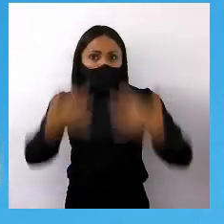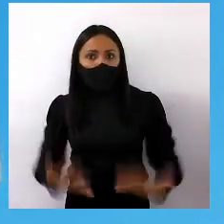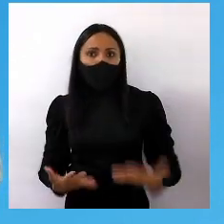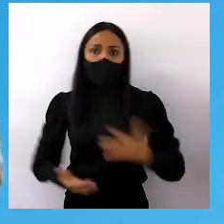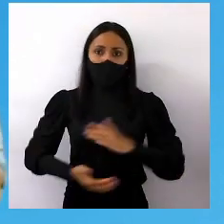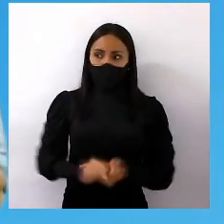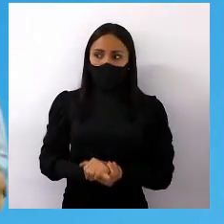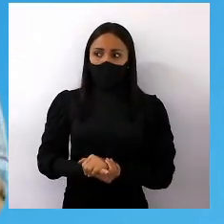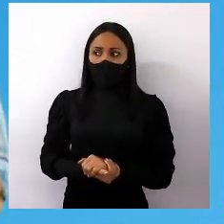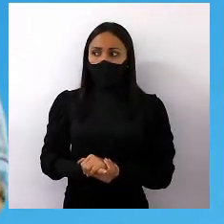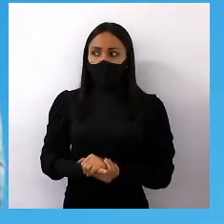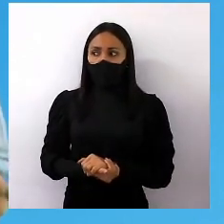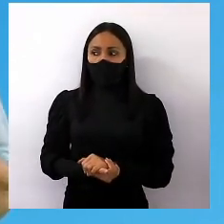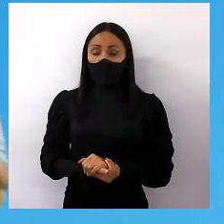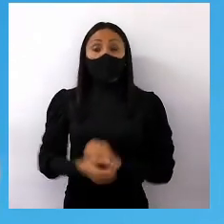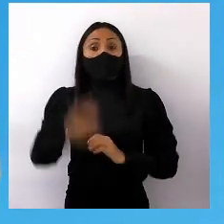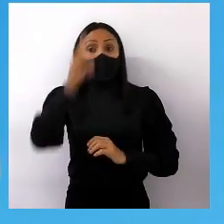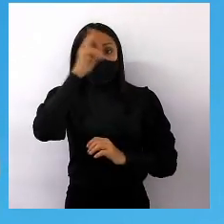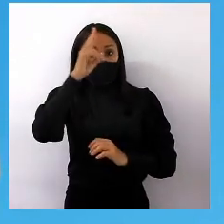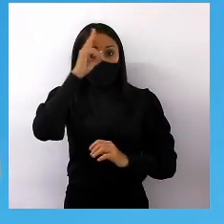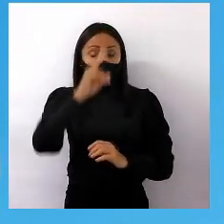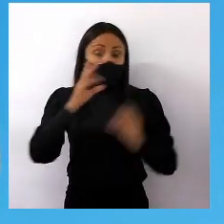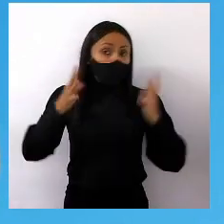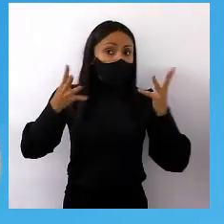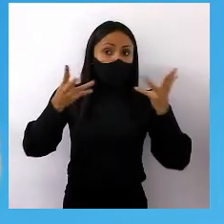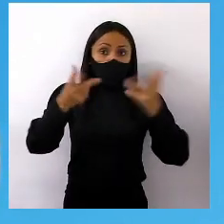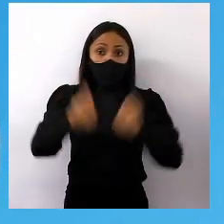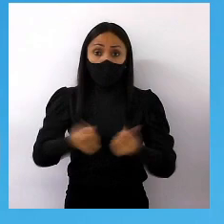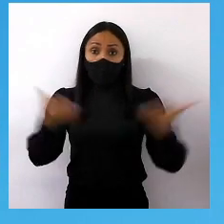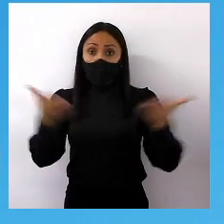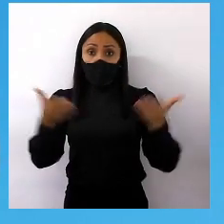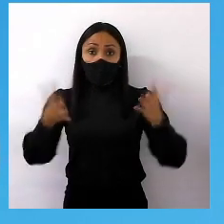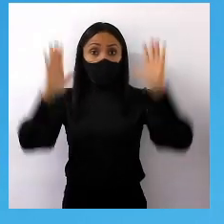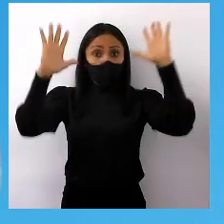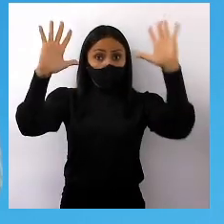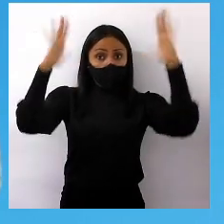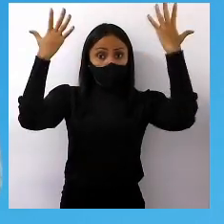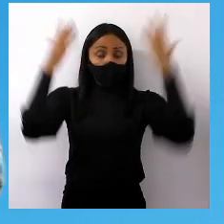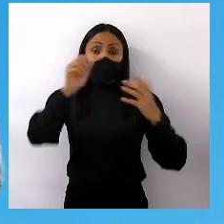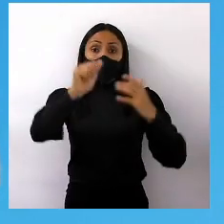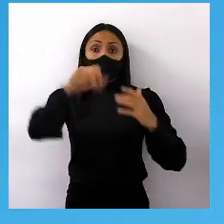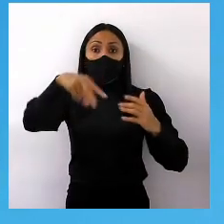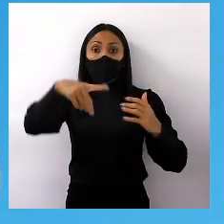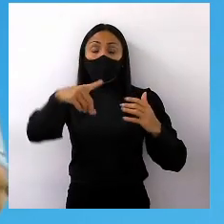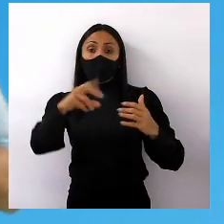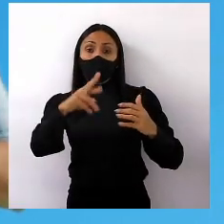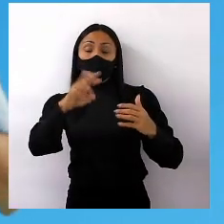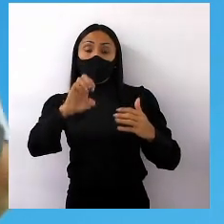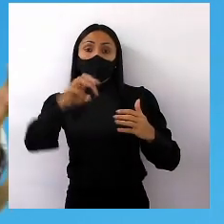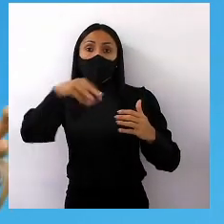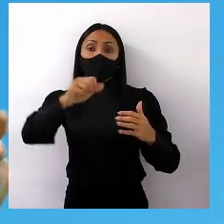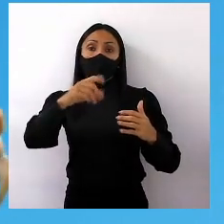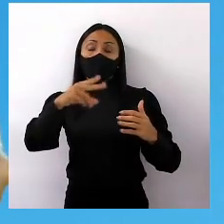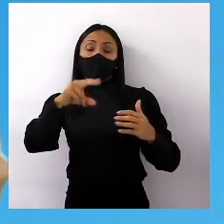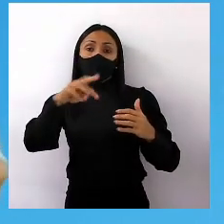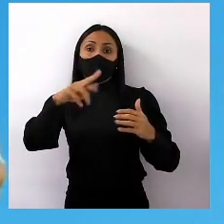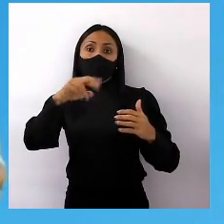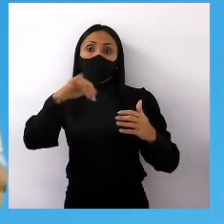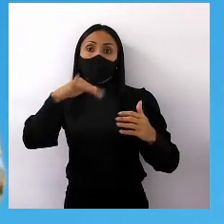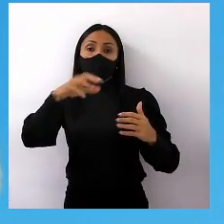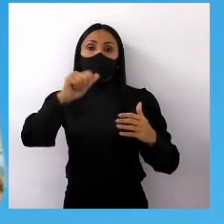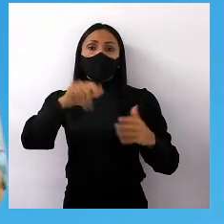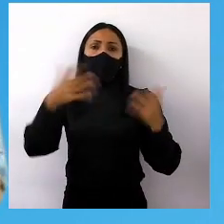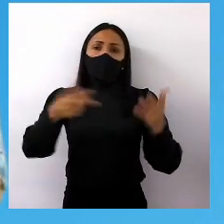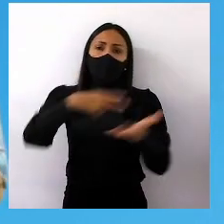para o nosso estudante. Lembrar a todo mundo que hoje o nosso homenageado foi André Madureira. André, que é um baluarte da